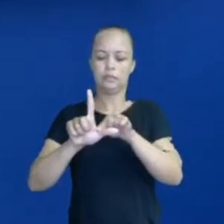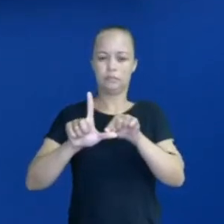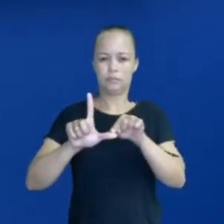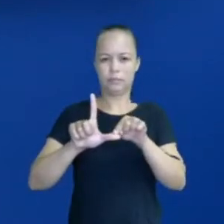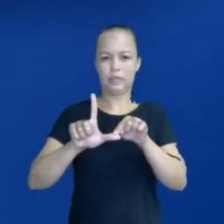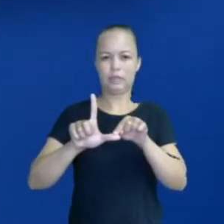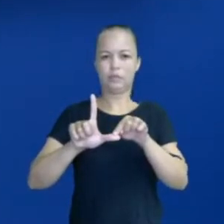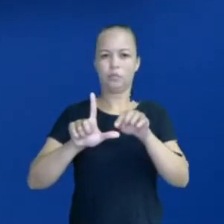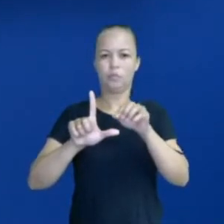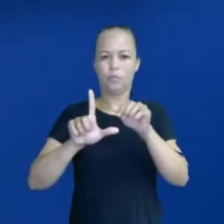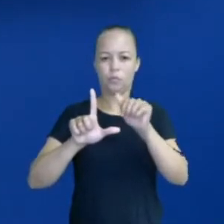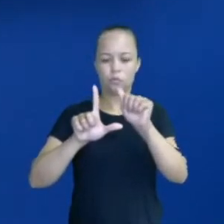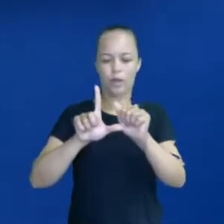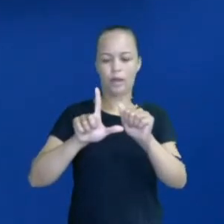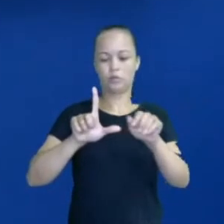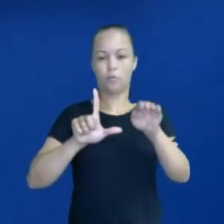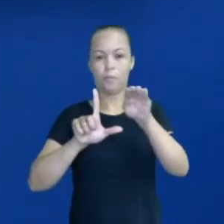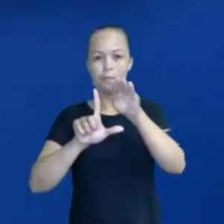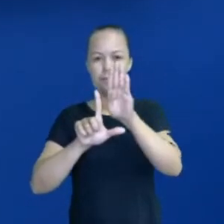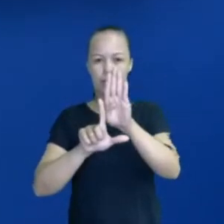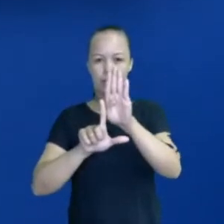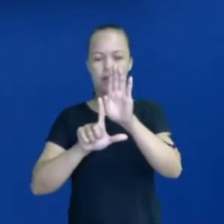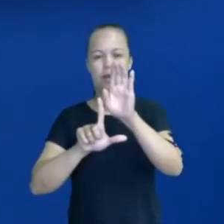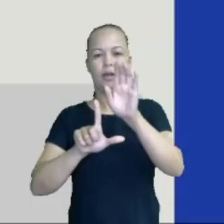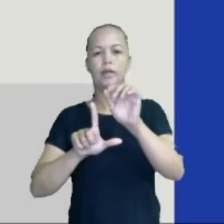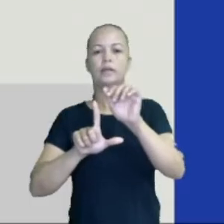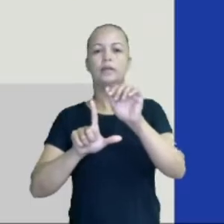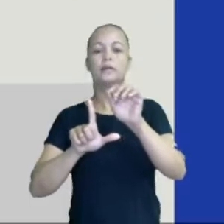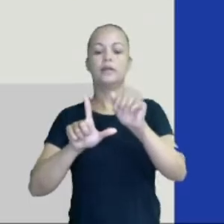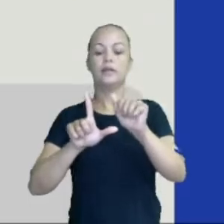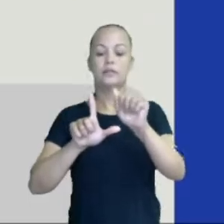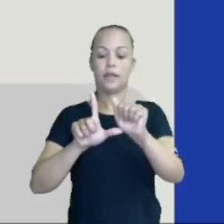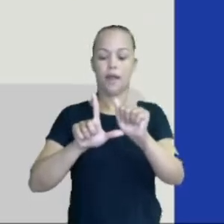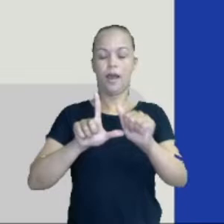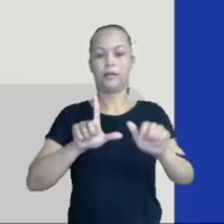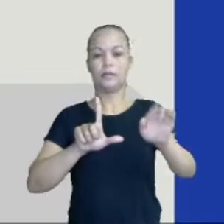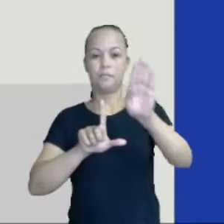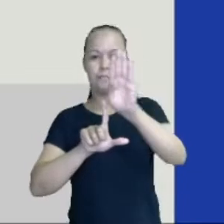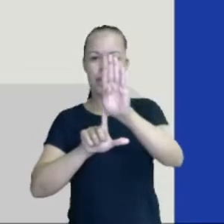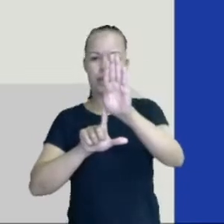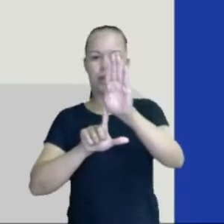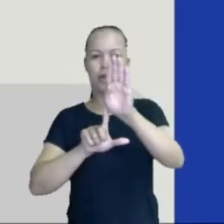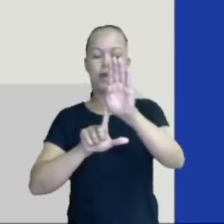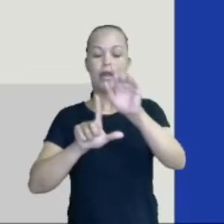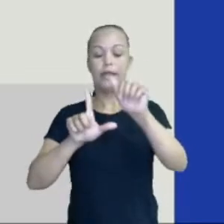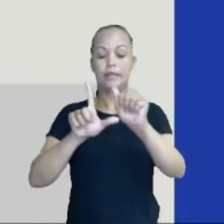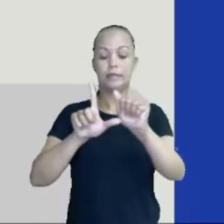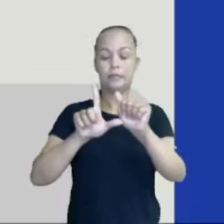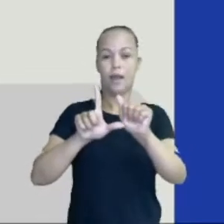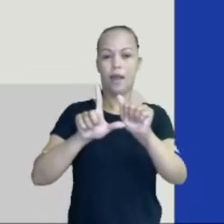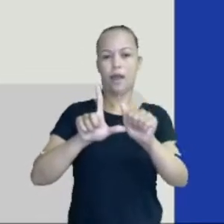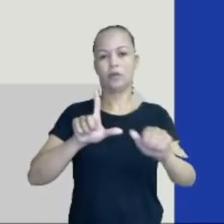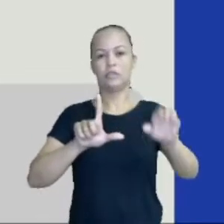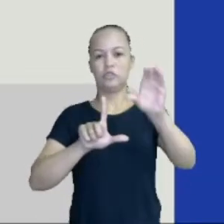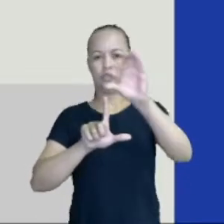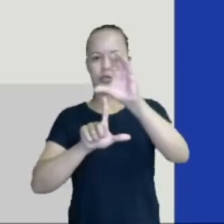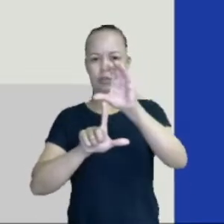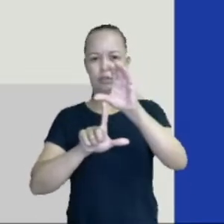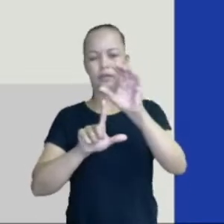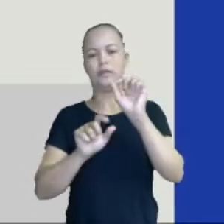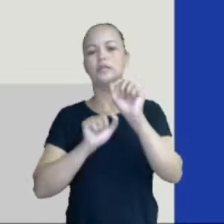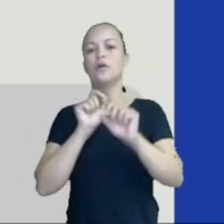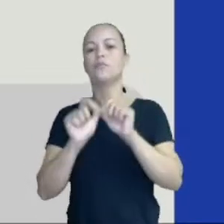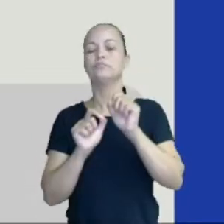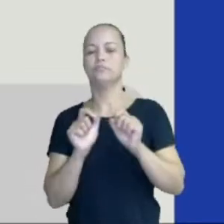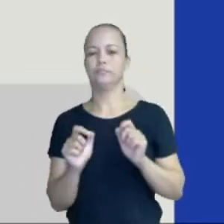ponto C. Então, quando eu tenho semirreta que sai de A e chega em B, e semirreta que sai de A e chega em C, eu vou